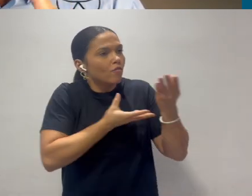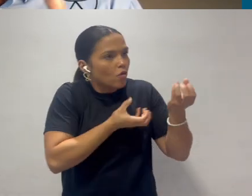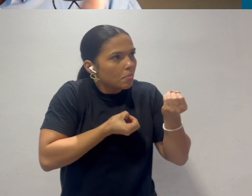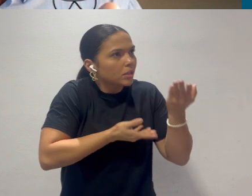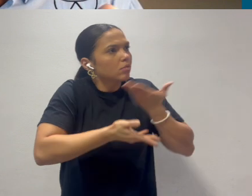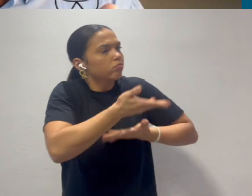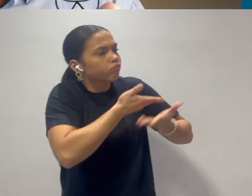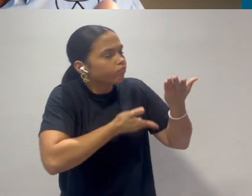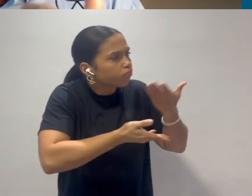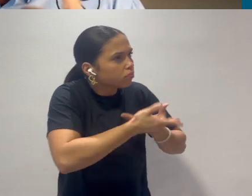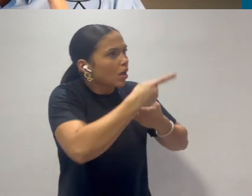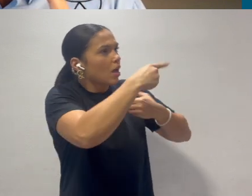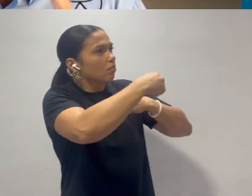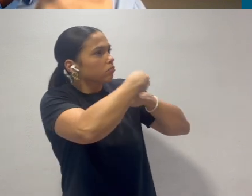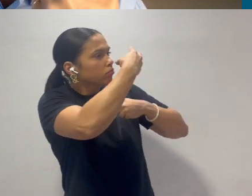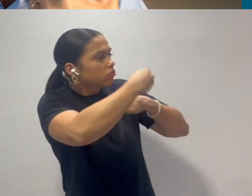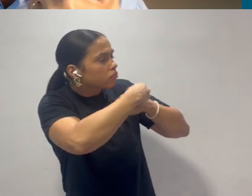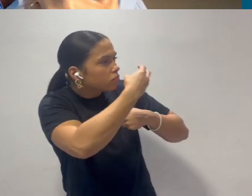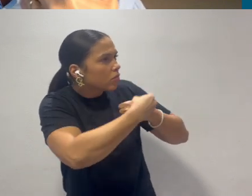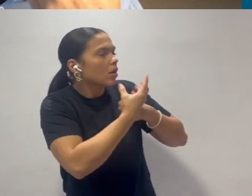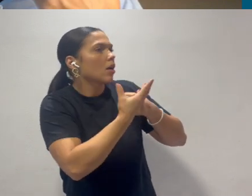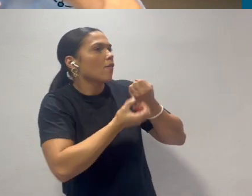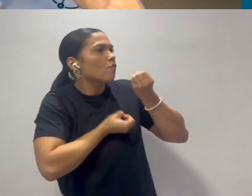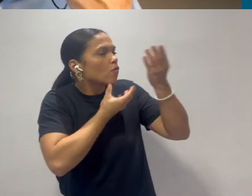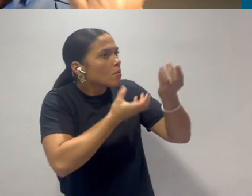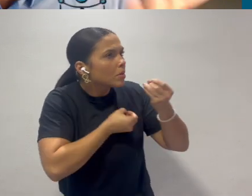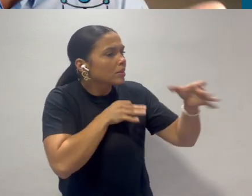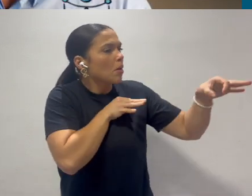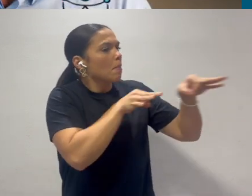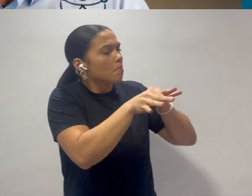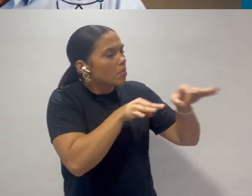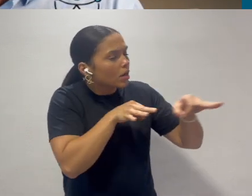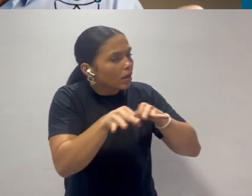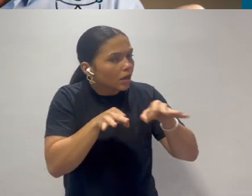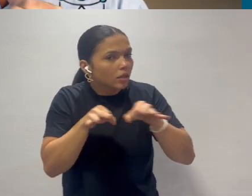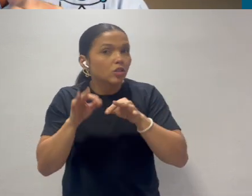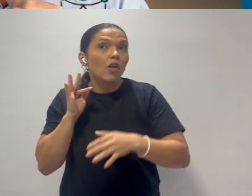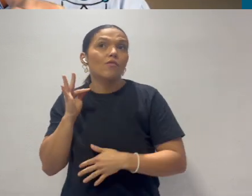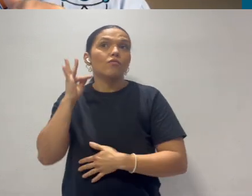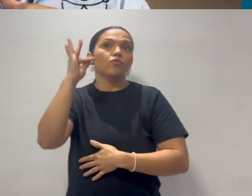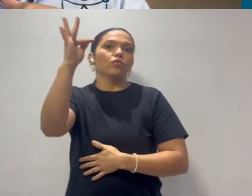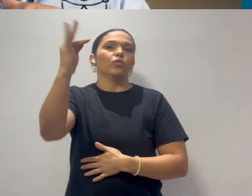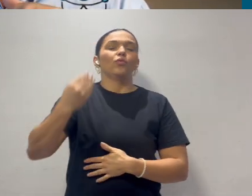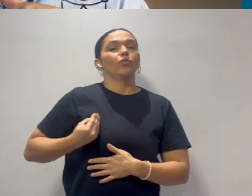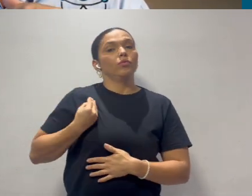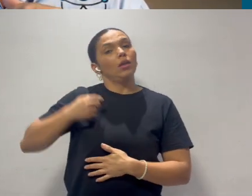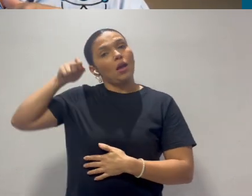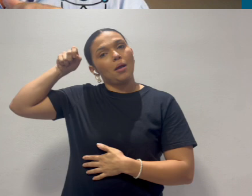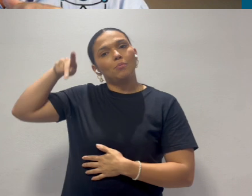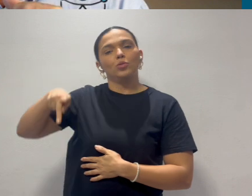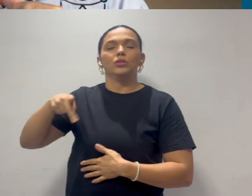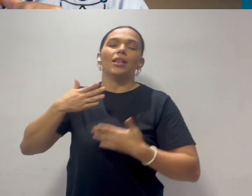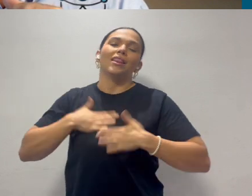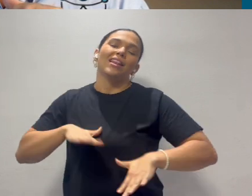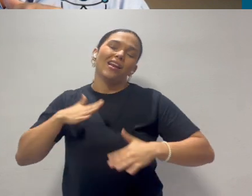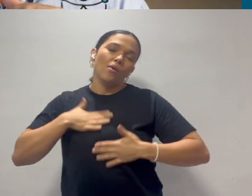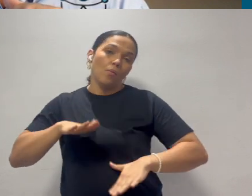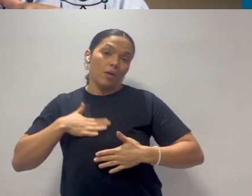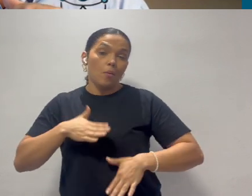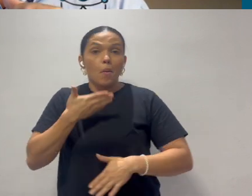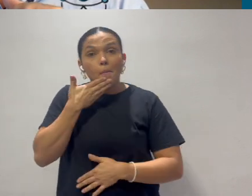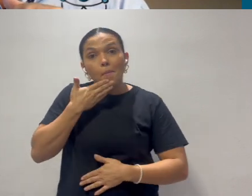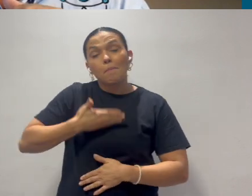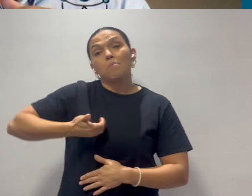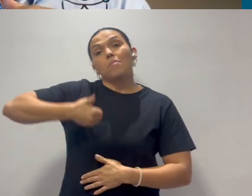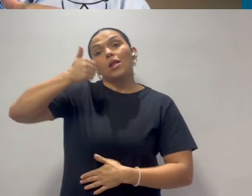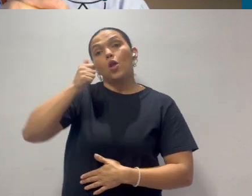como você conduzir algo que vai ser para o resto da sua vida. É melhor você saber como conduzir